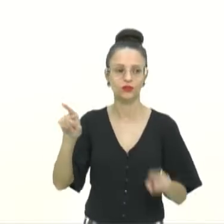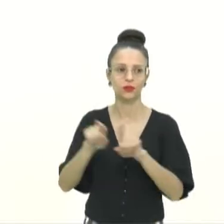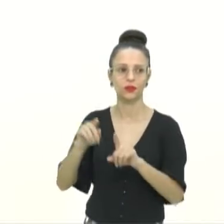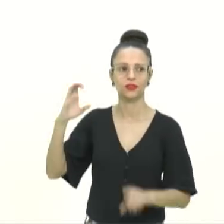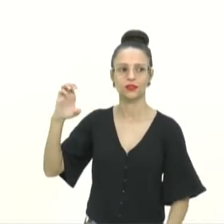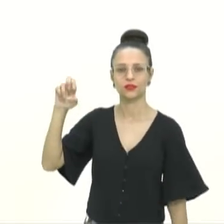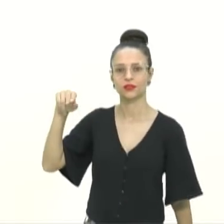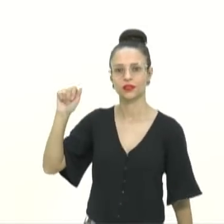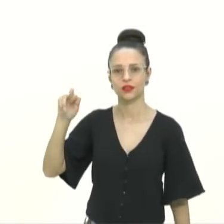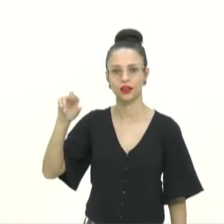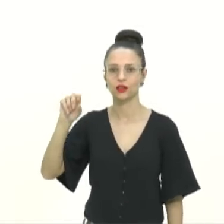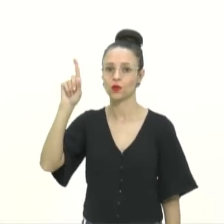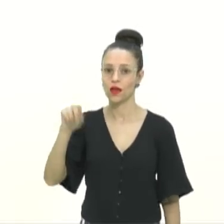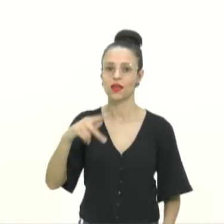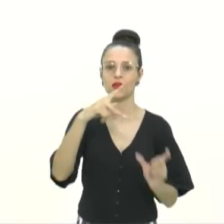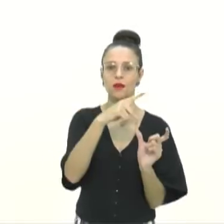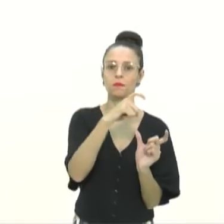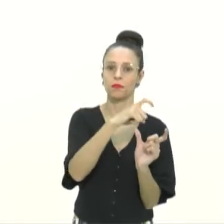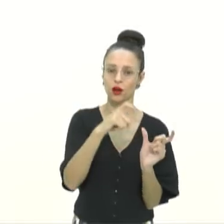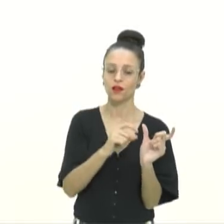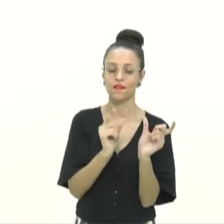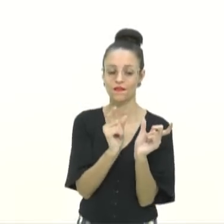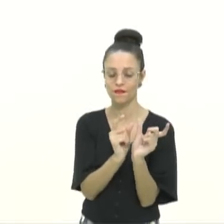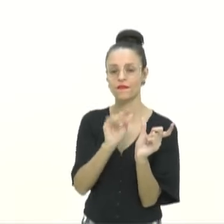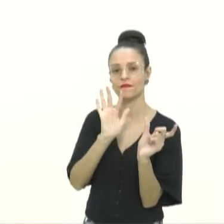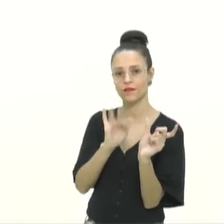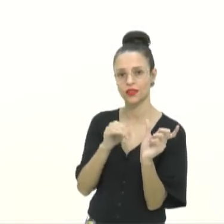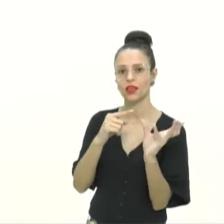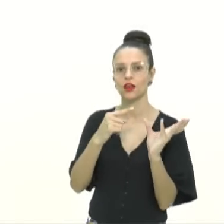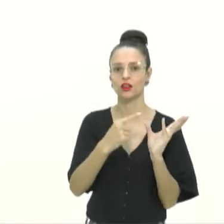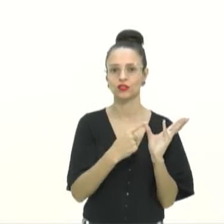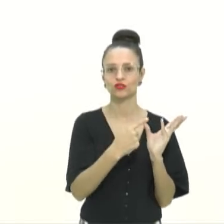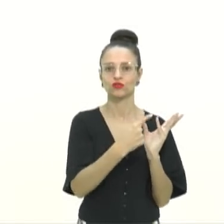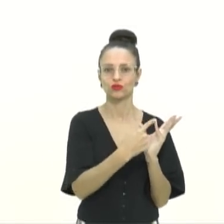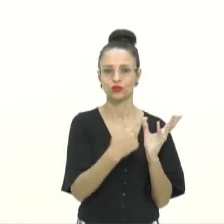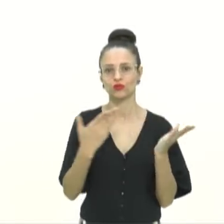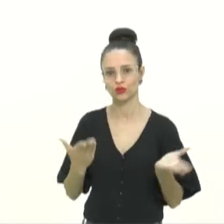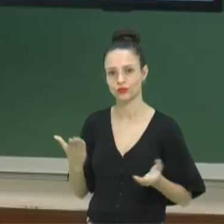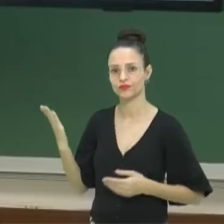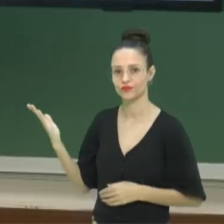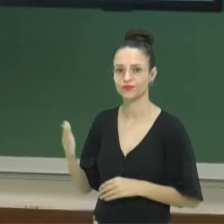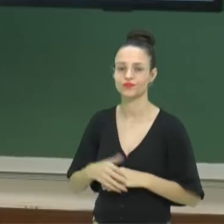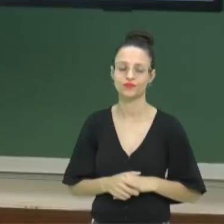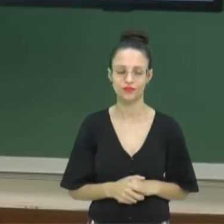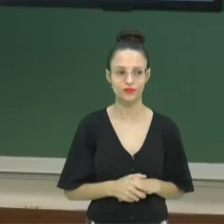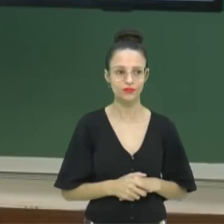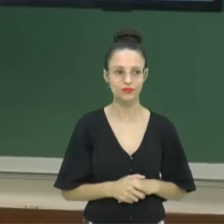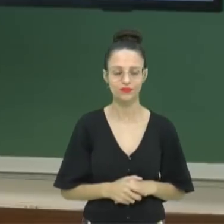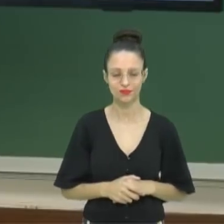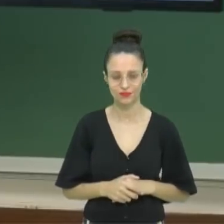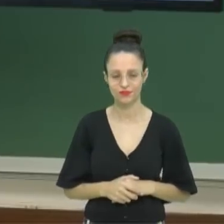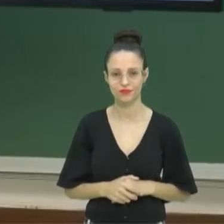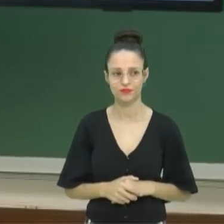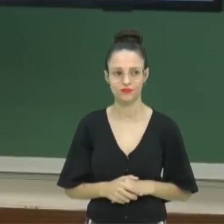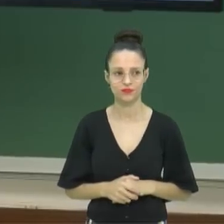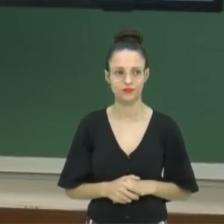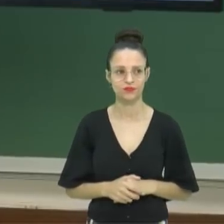em ditongo. Ó. Desperdício, cenário, tudo termina em ditongo,